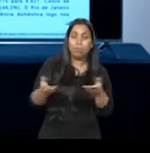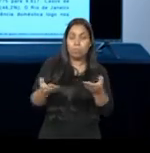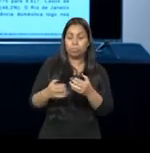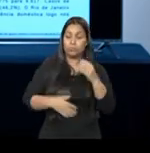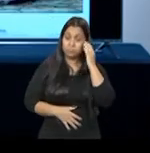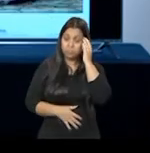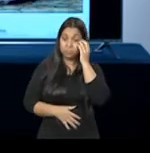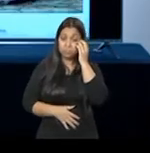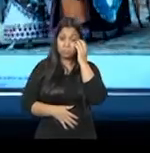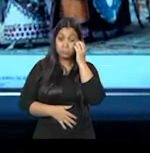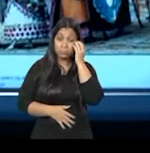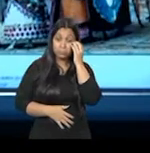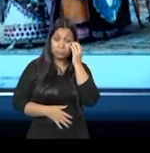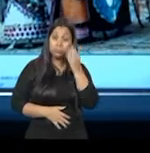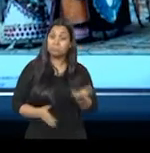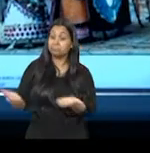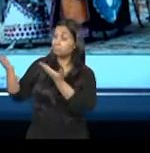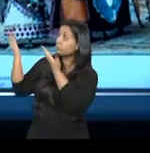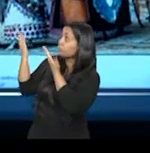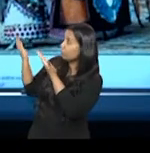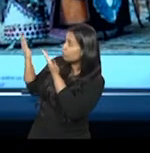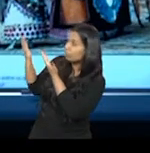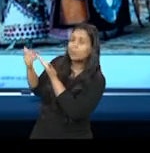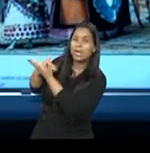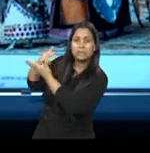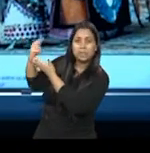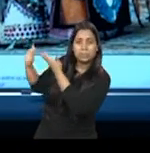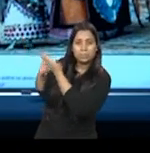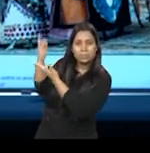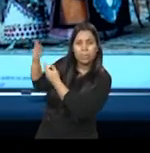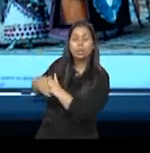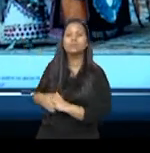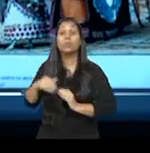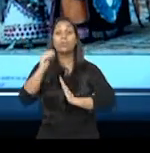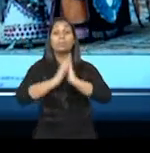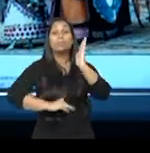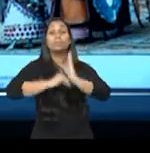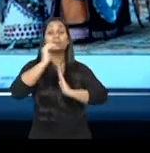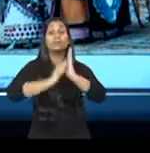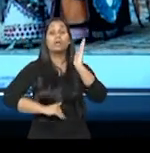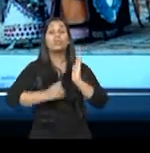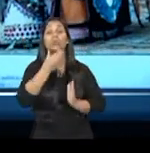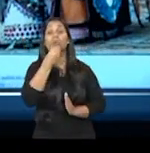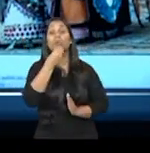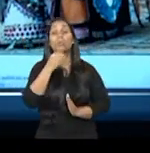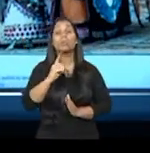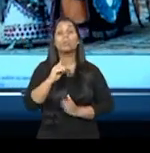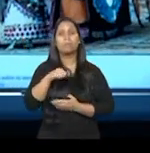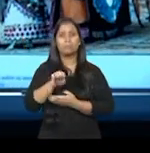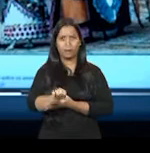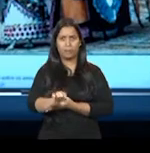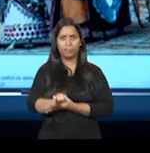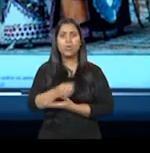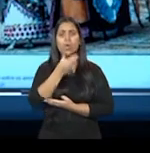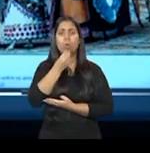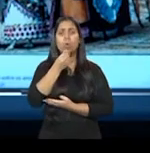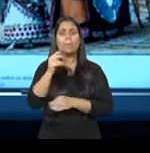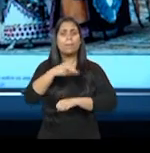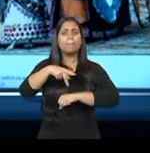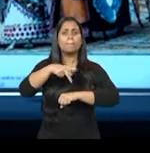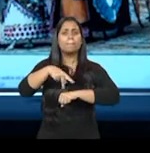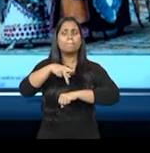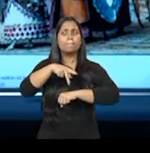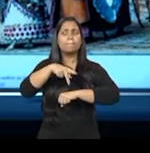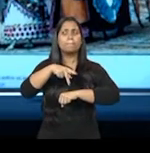hoje. Eu trouxe uma imagem aqui, olha, que foi pintada por um artista chamado Debré. Ele é um francês que vem para o